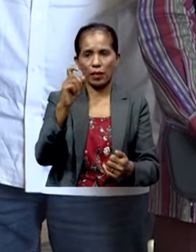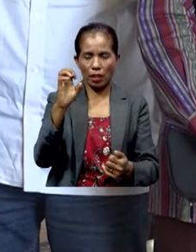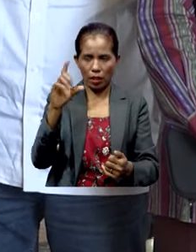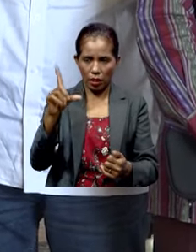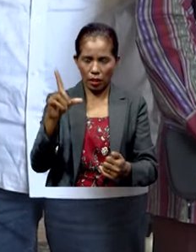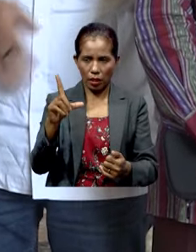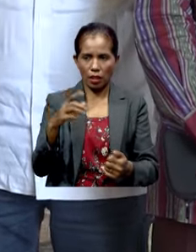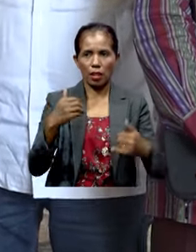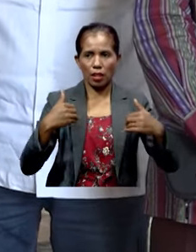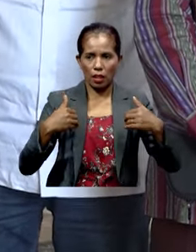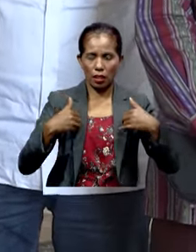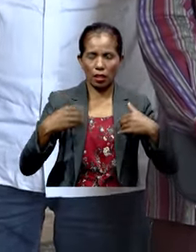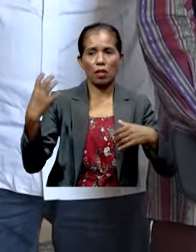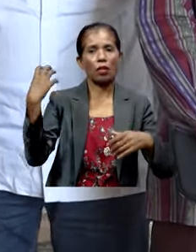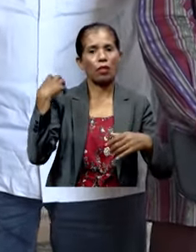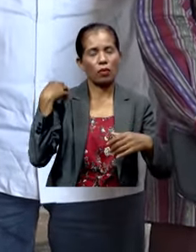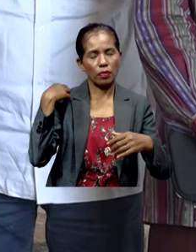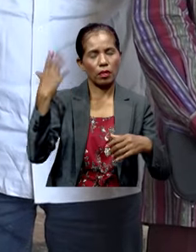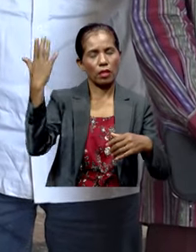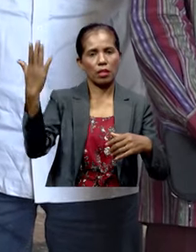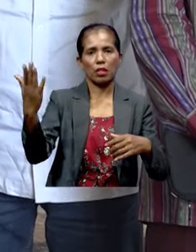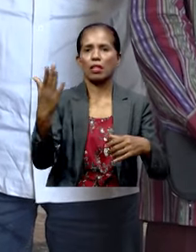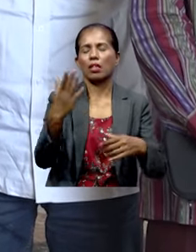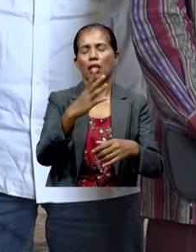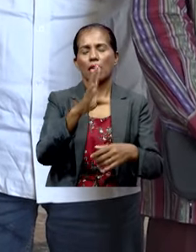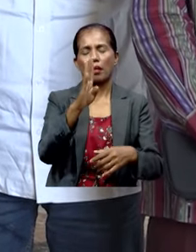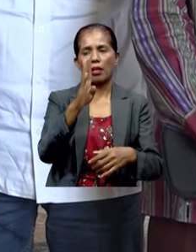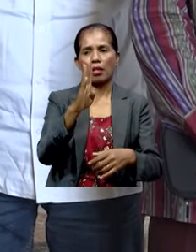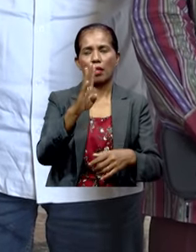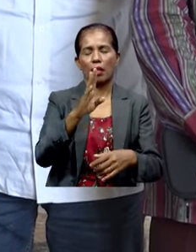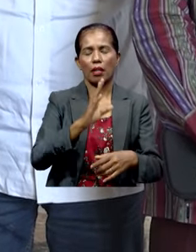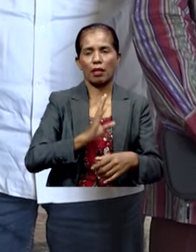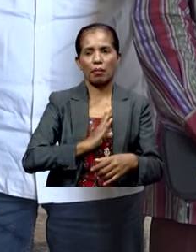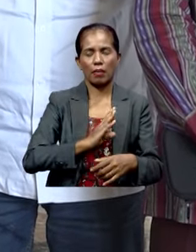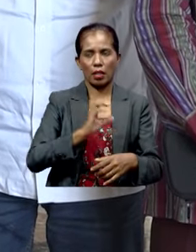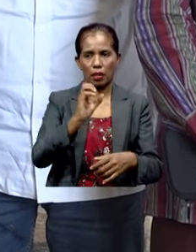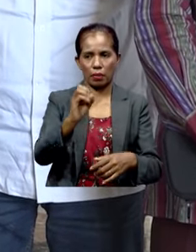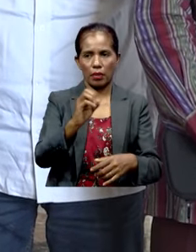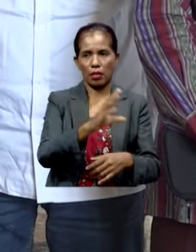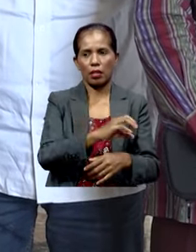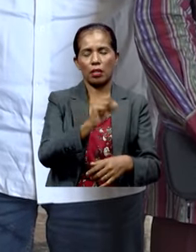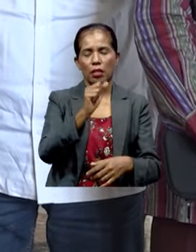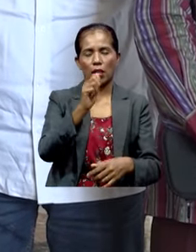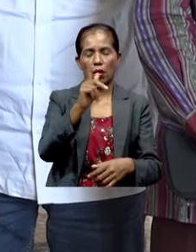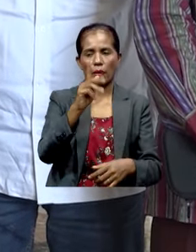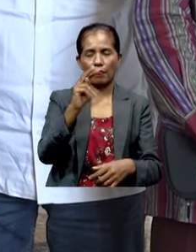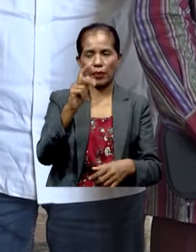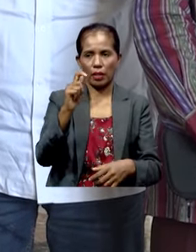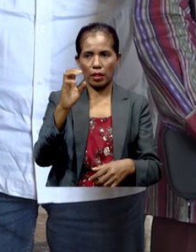nem base e a Batugade. E a Batugade, Bolonaran, Batugade, a Sacomtel,